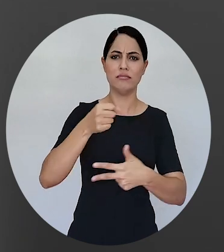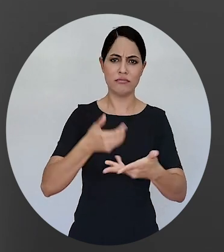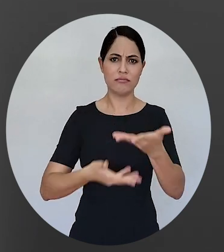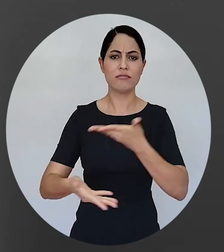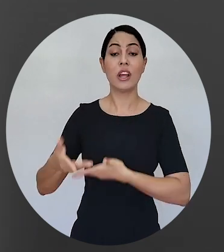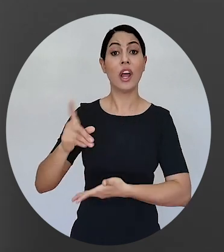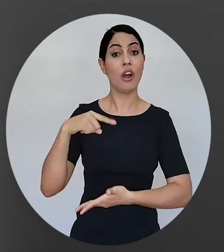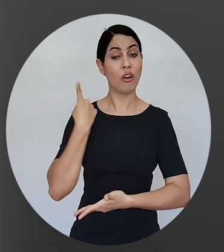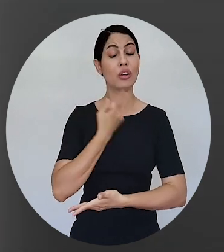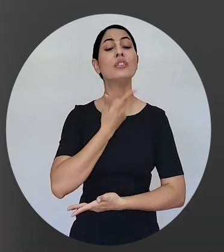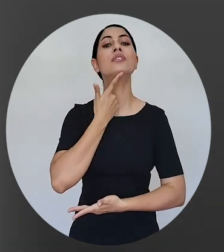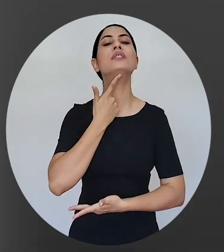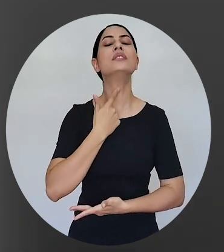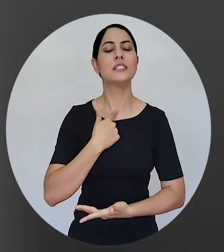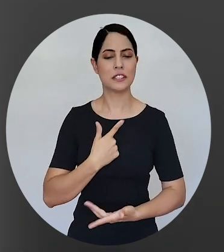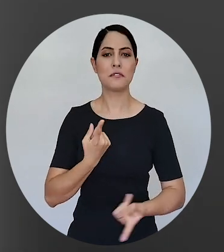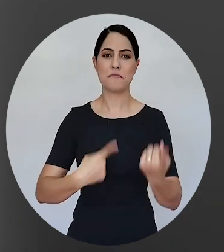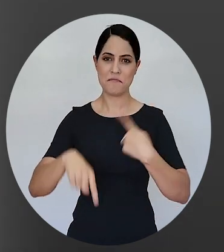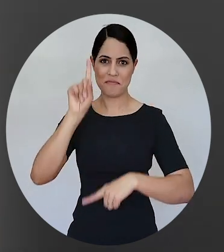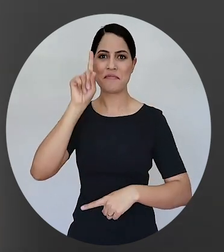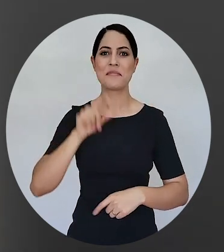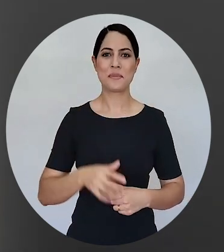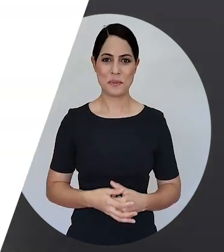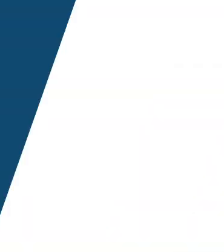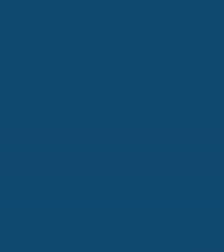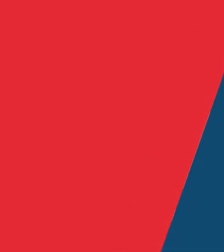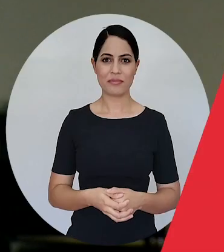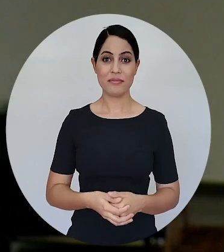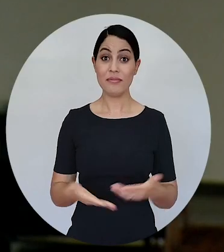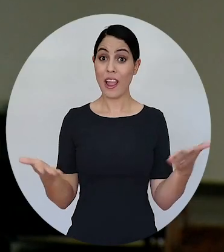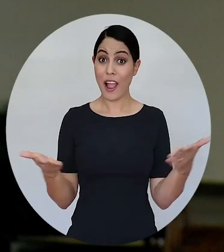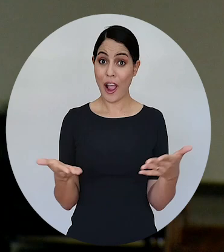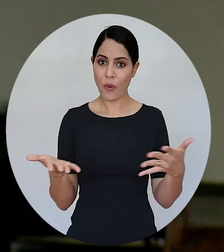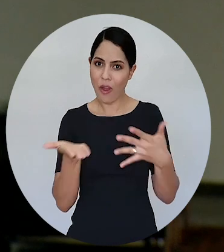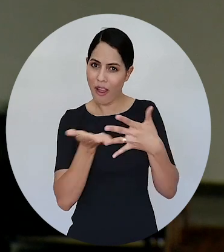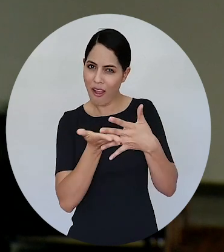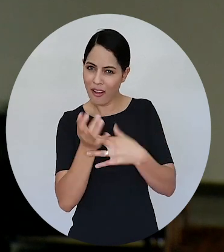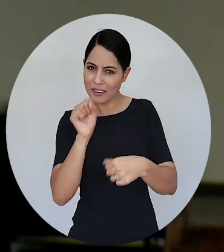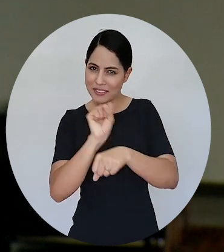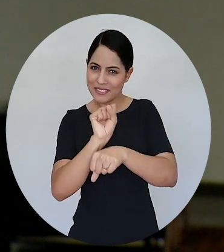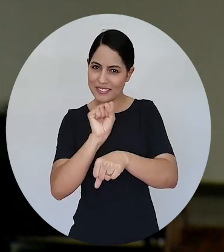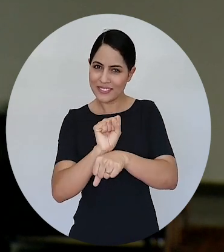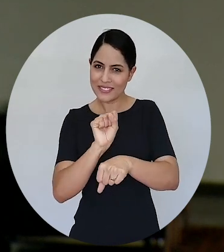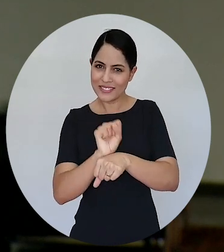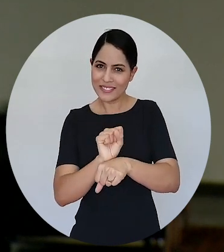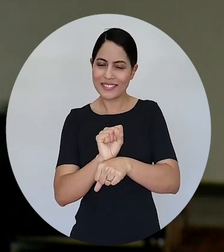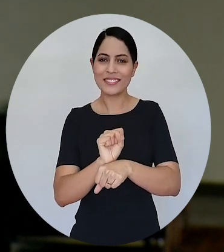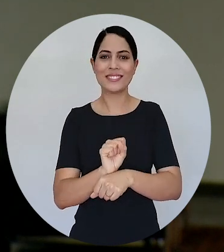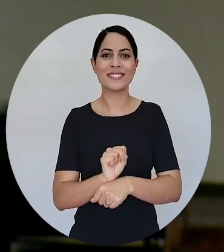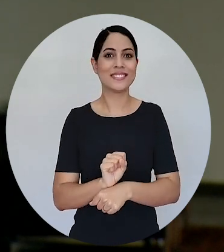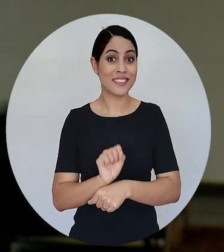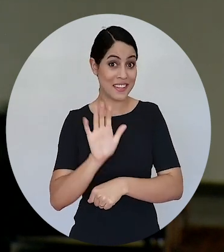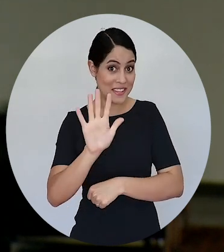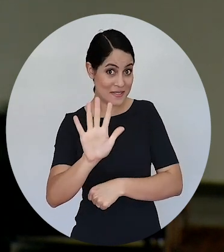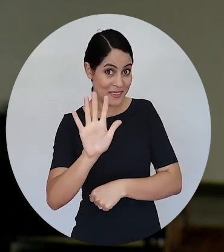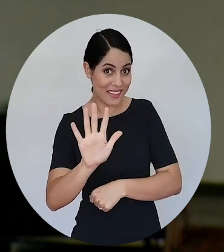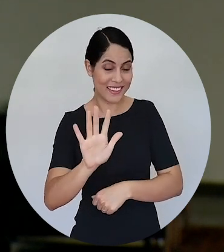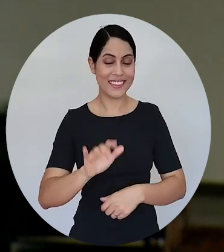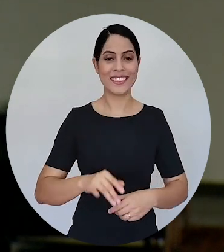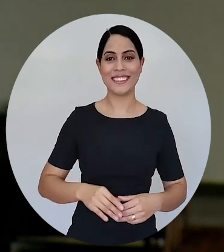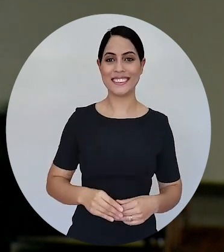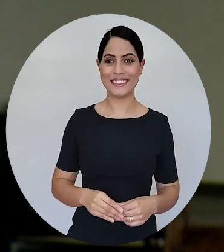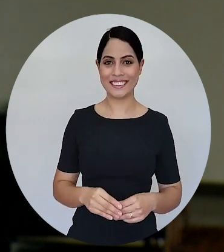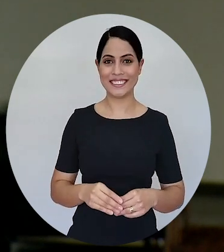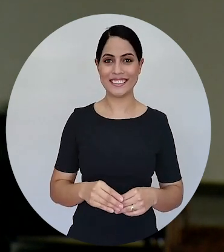nossa Constituição, é o que todos queremos. Agora nós vamos para um breve intervalo. É muito rápido.